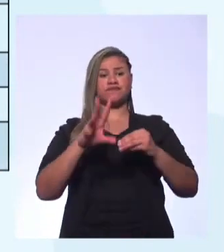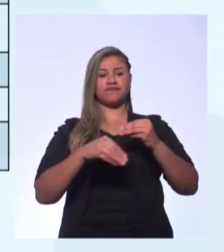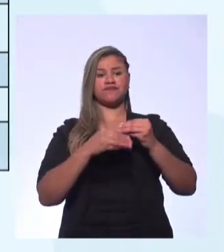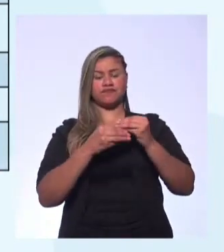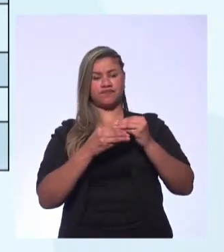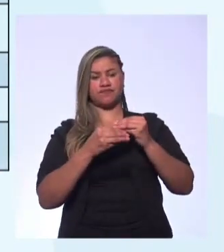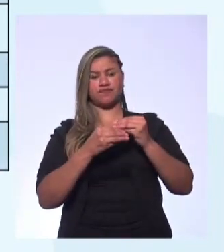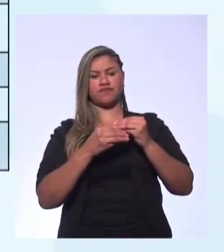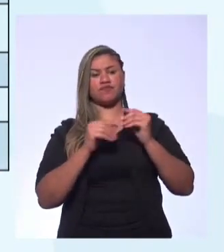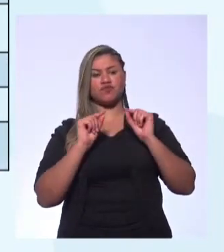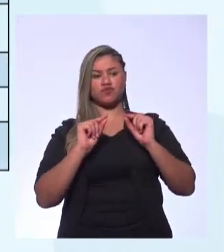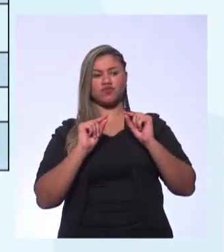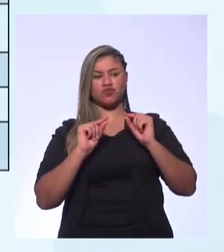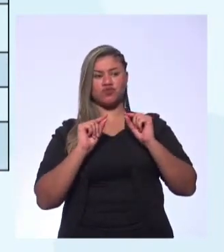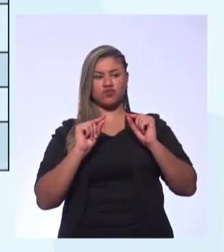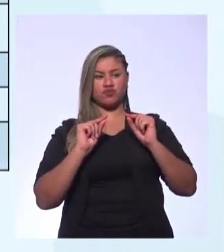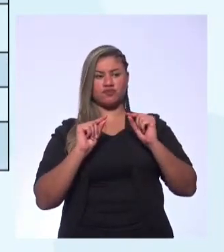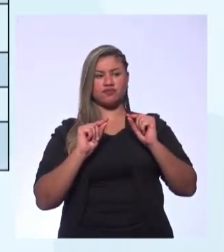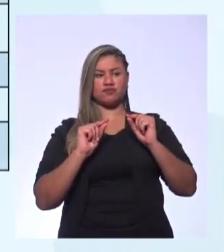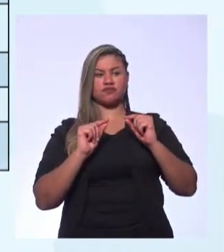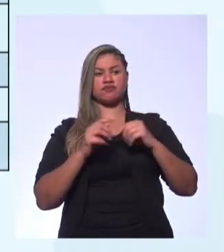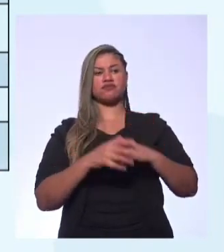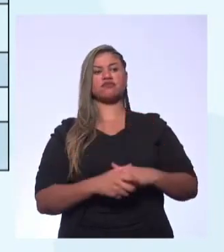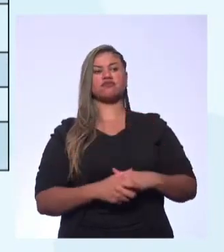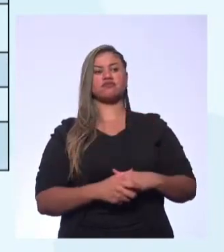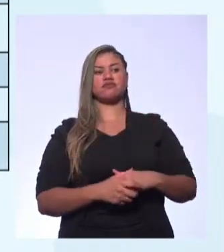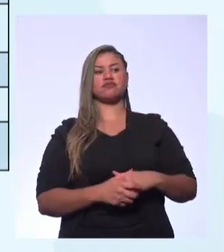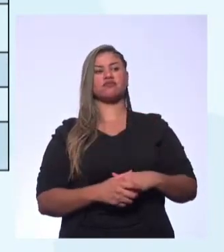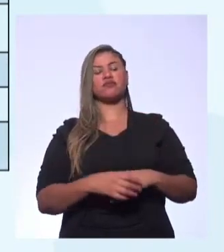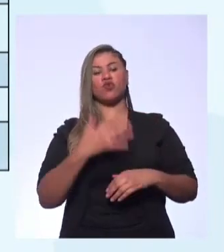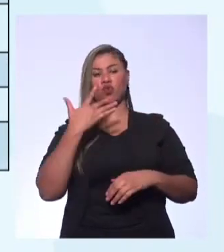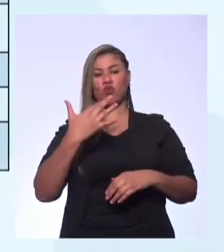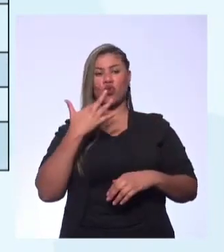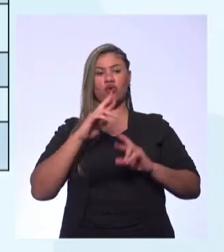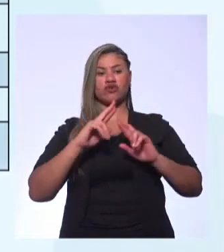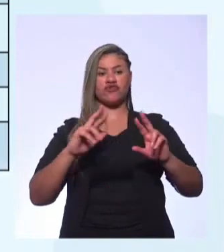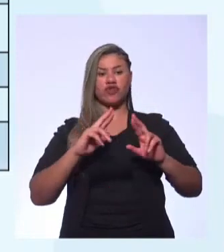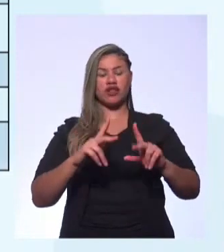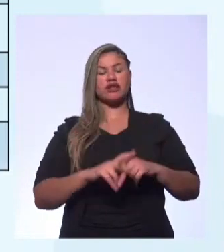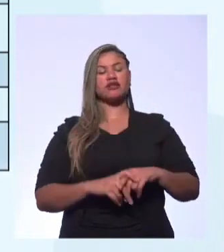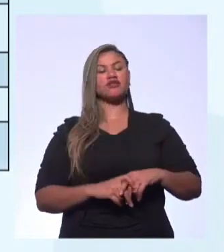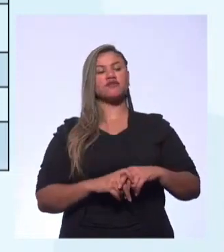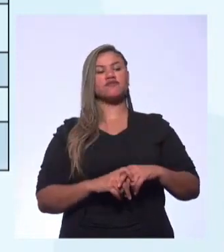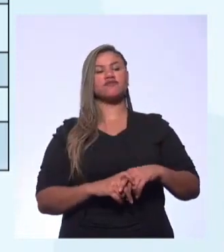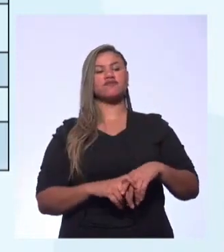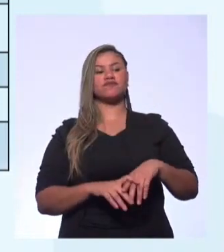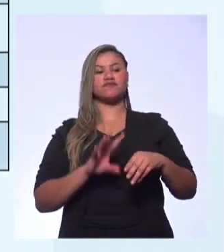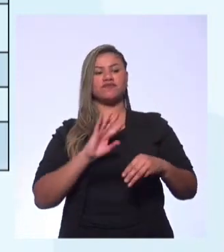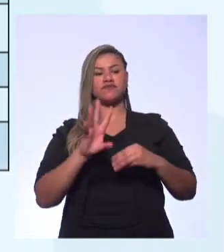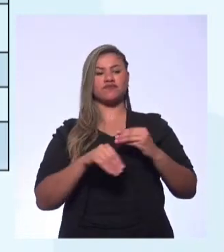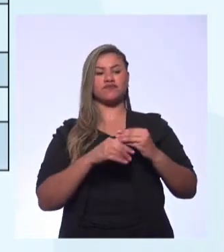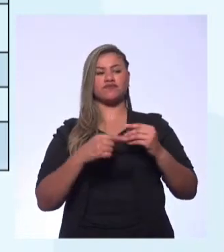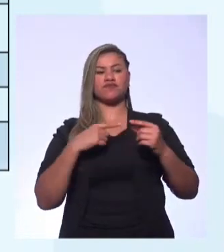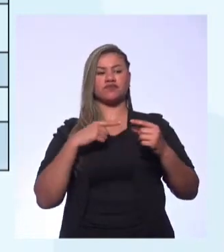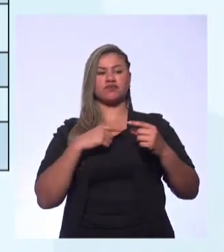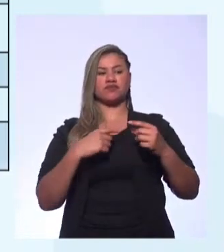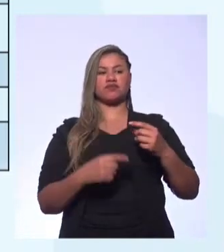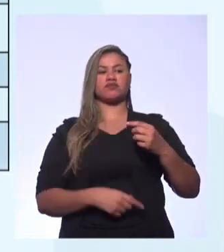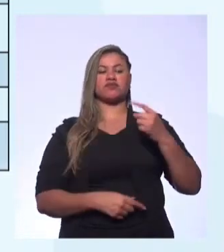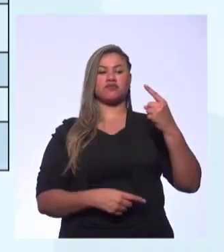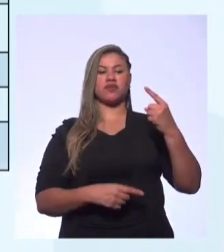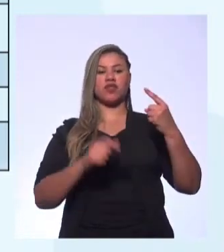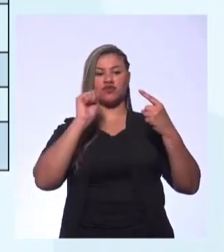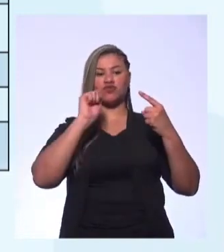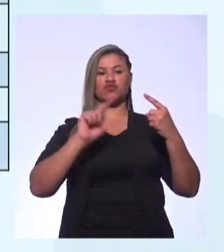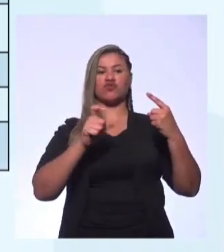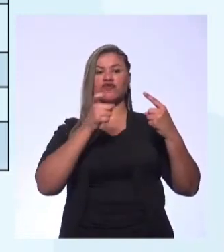com 2 ou mais átomos diferentes. No nosso caso aqui, cores diferentes. Então, composto, tenho o trio azul e